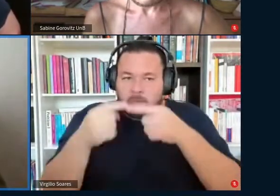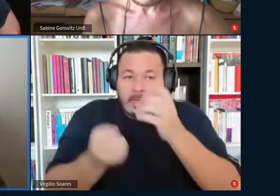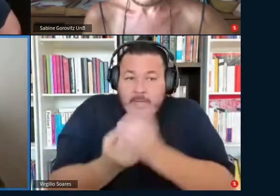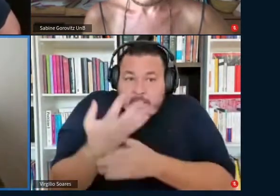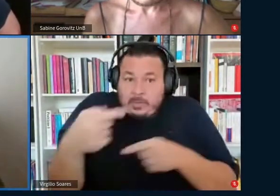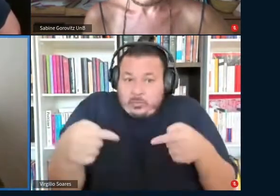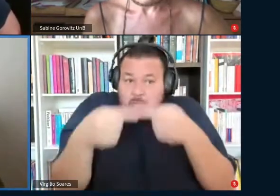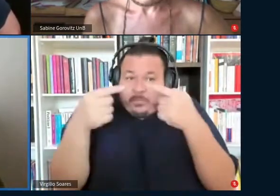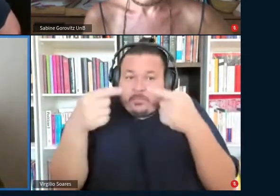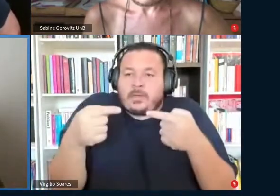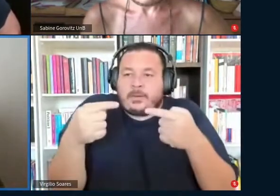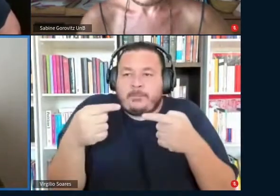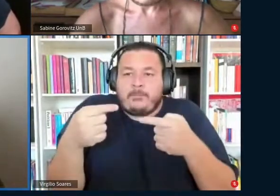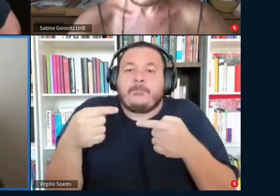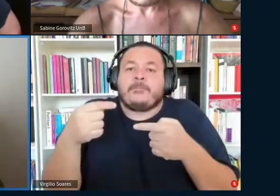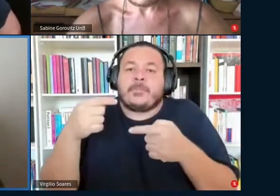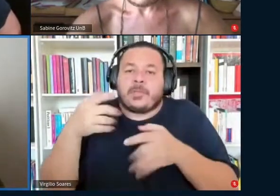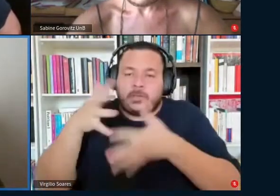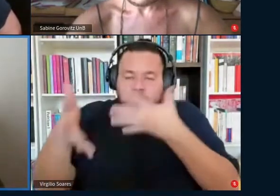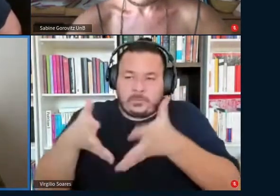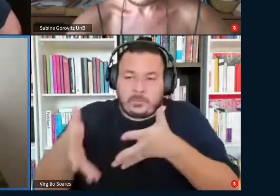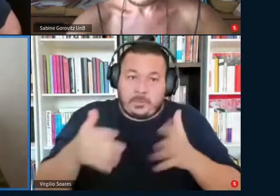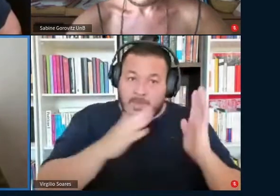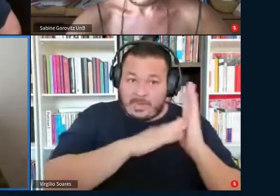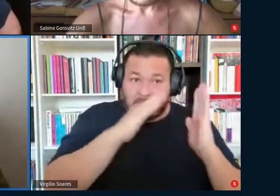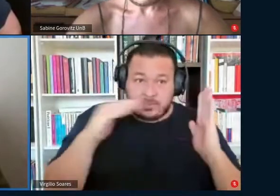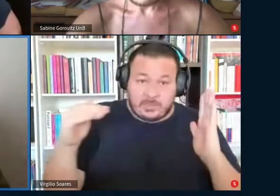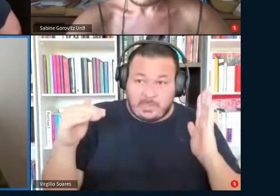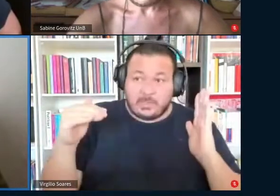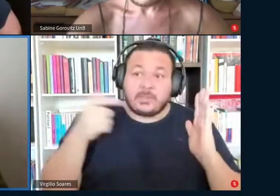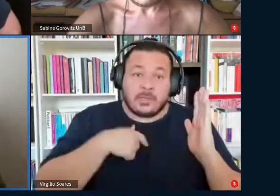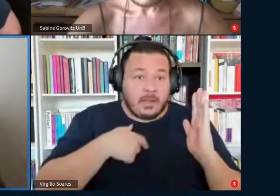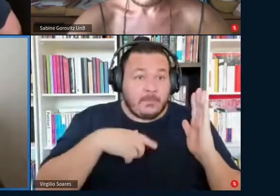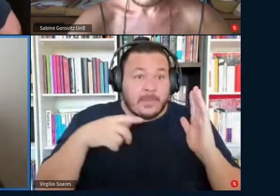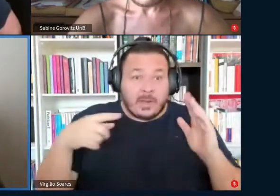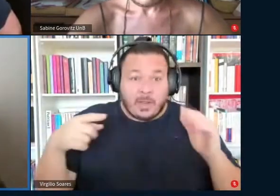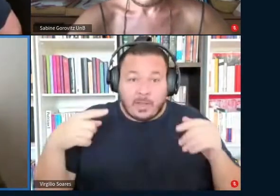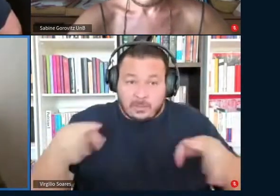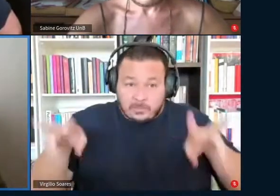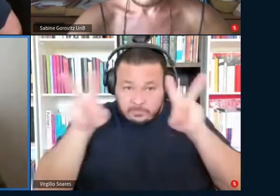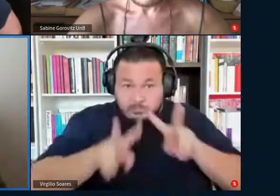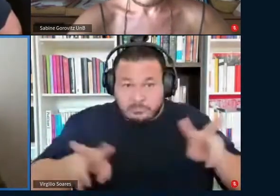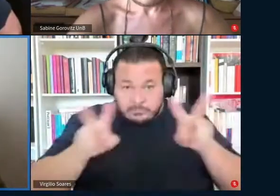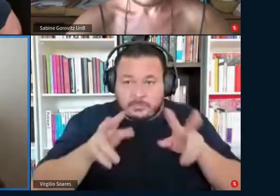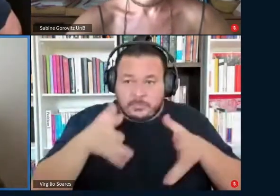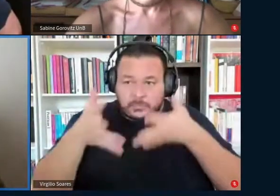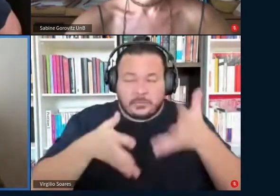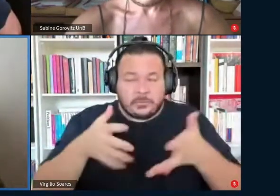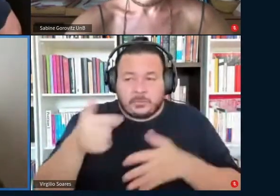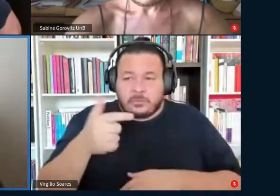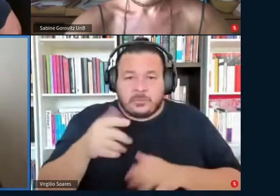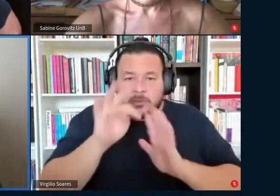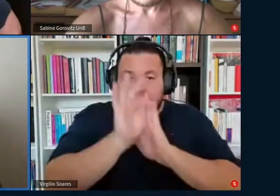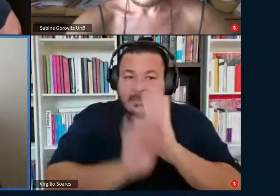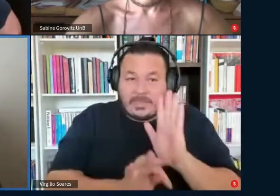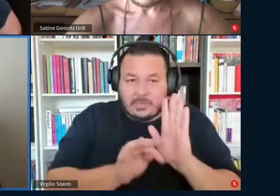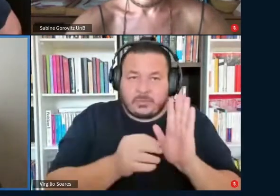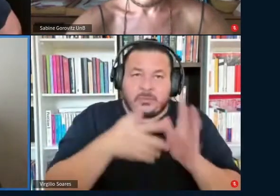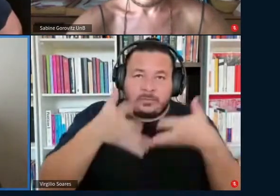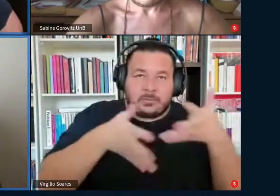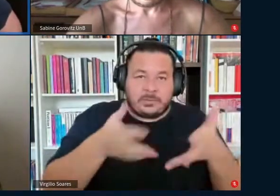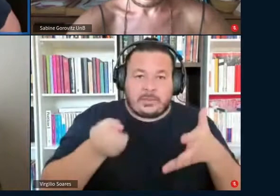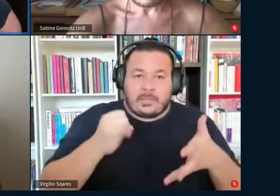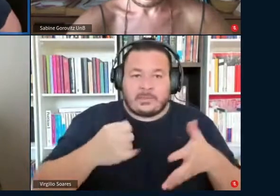A estética, do ponto de vista visual, para o intérprete de língua de sinais é muito importante, porque não existe texto em língua de sinais sem corpo do